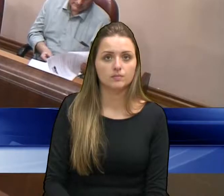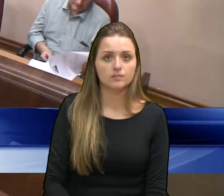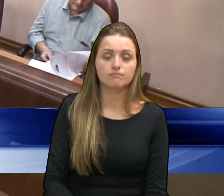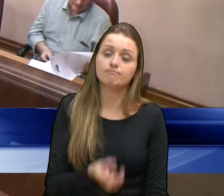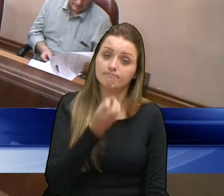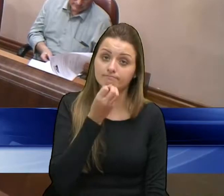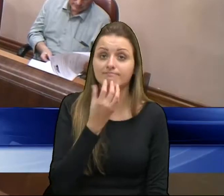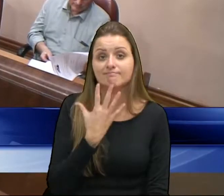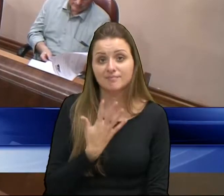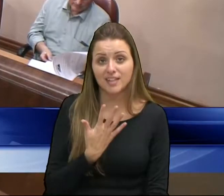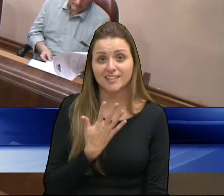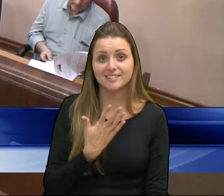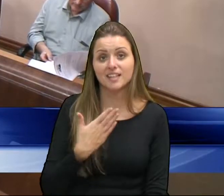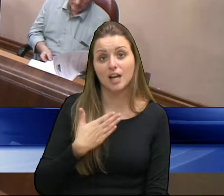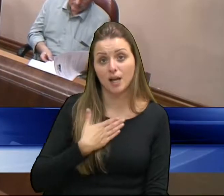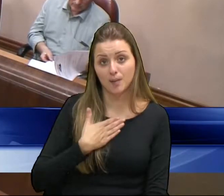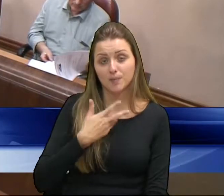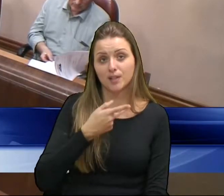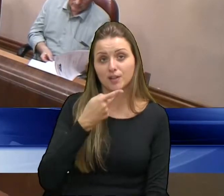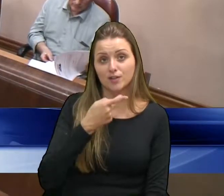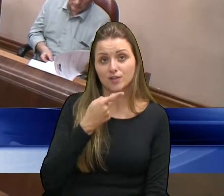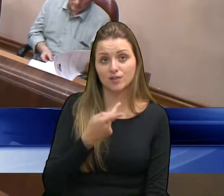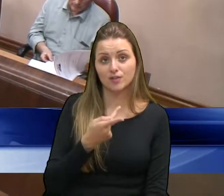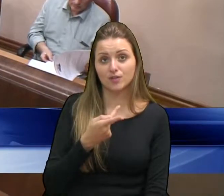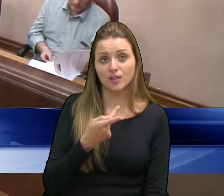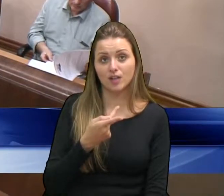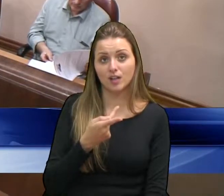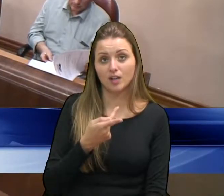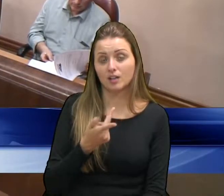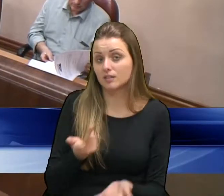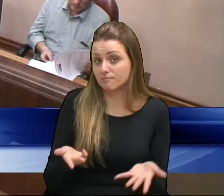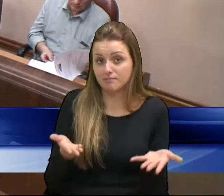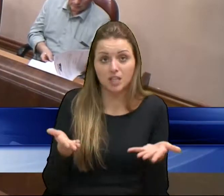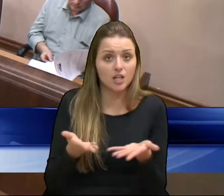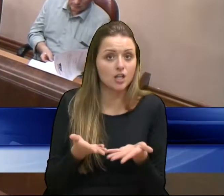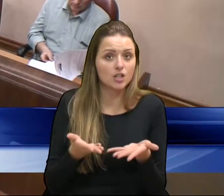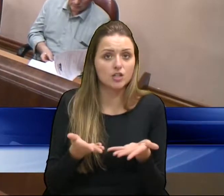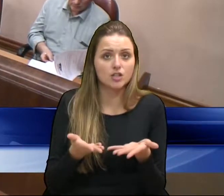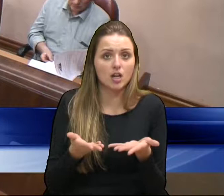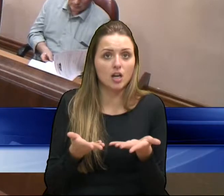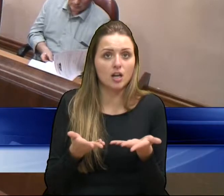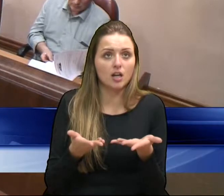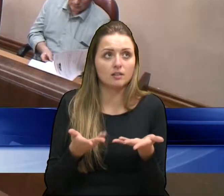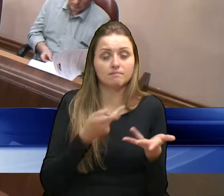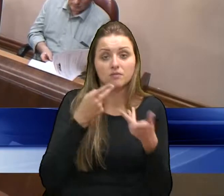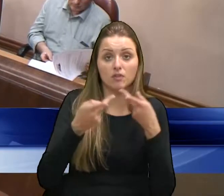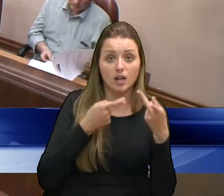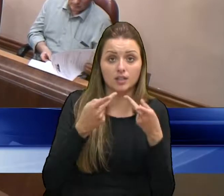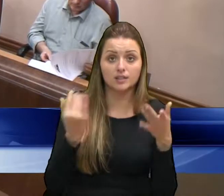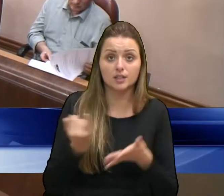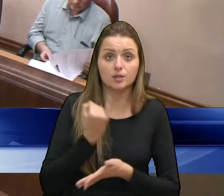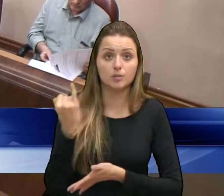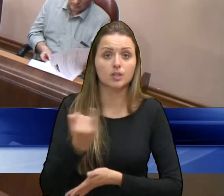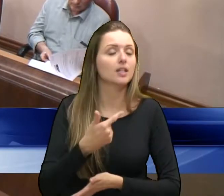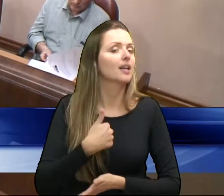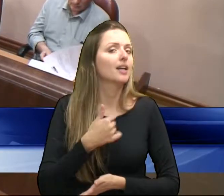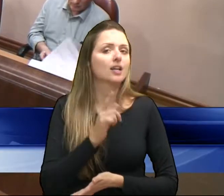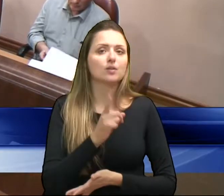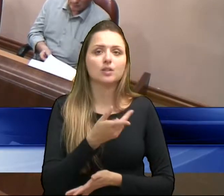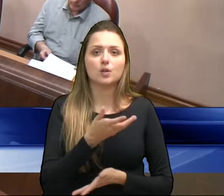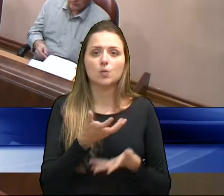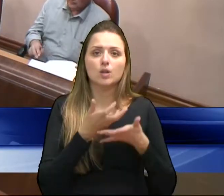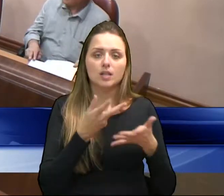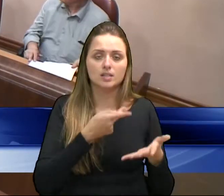Bem, a minha consideração, eu achei que foram colocações muito ricas. Eu não quis